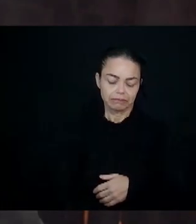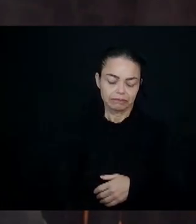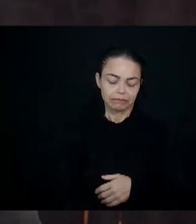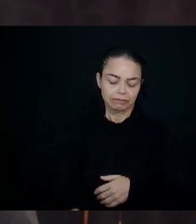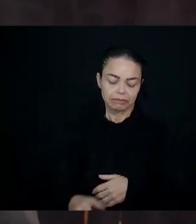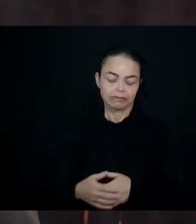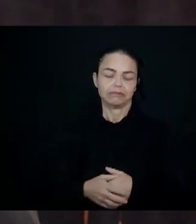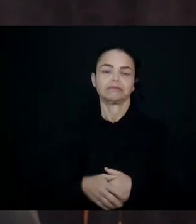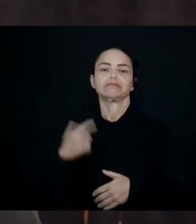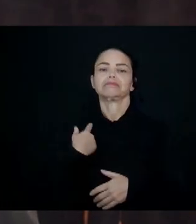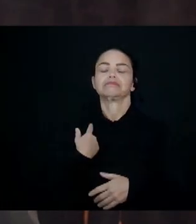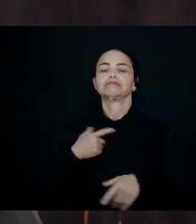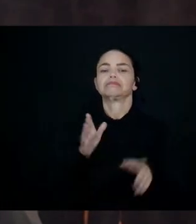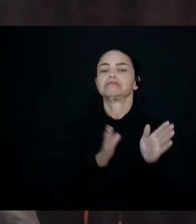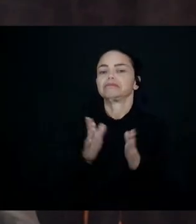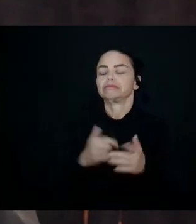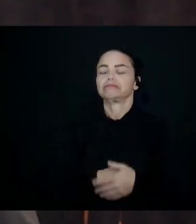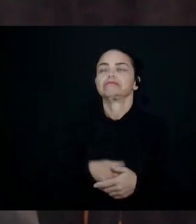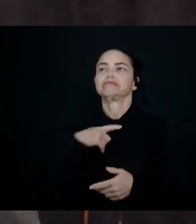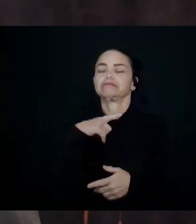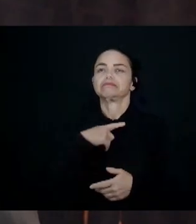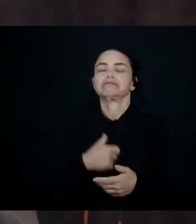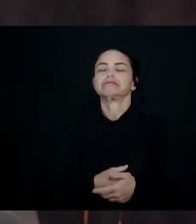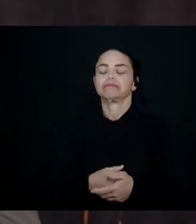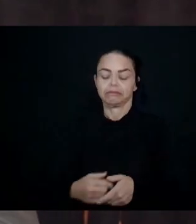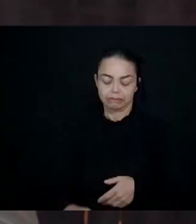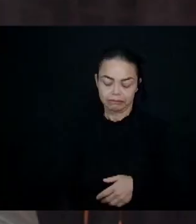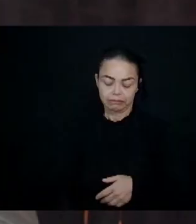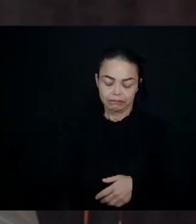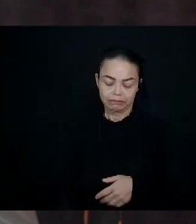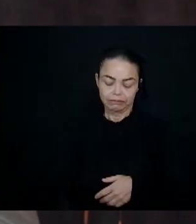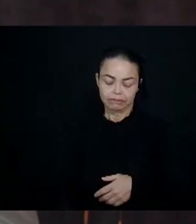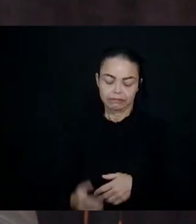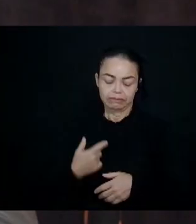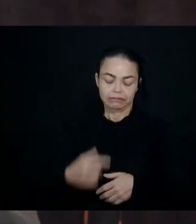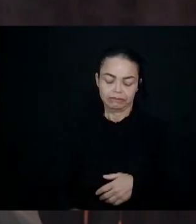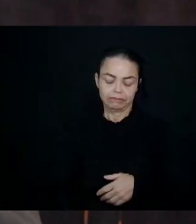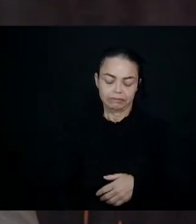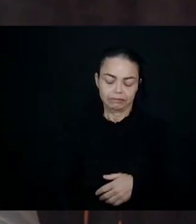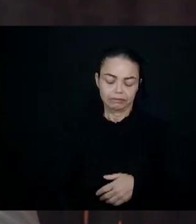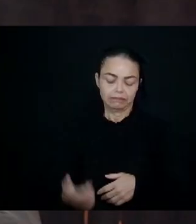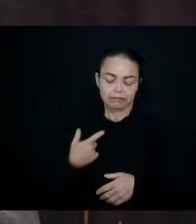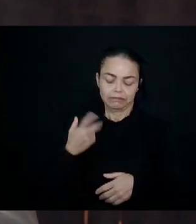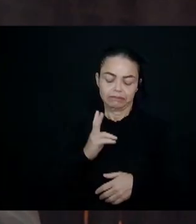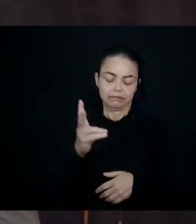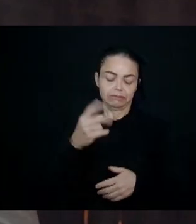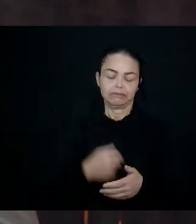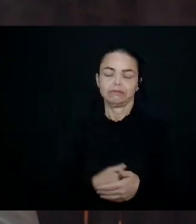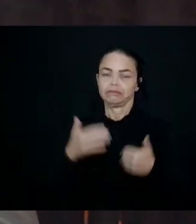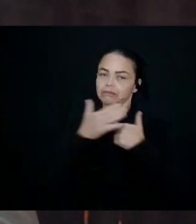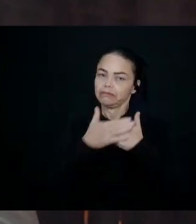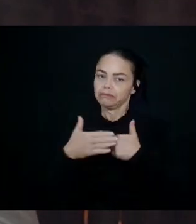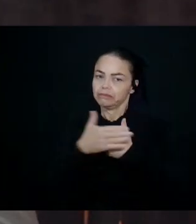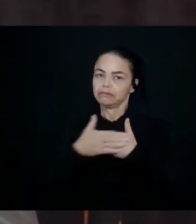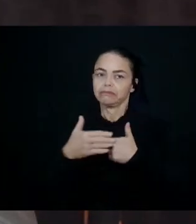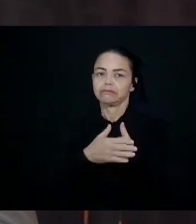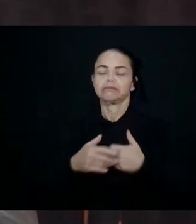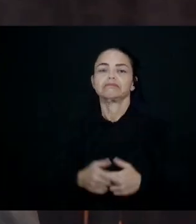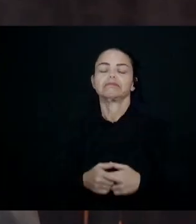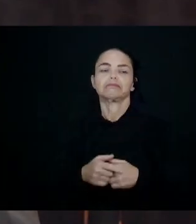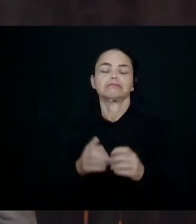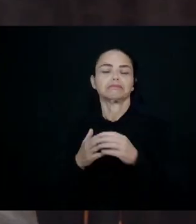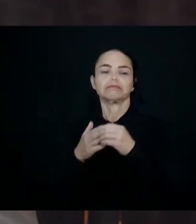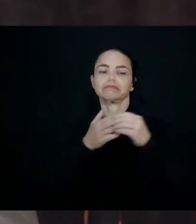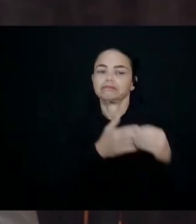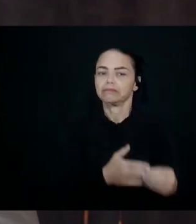daquele tempo de você tomar consciência de tudo isso e depois você conseguir seguir a vida em frente. Então é acolher, né, e direcionar para um outro momento,